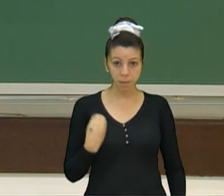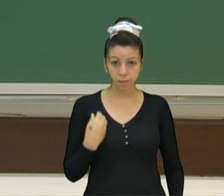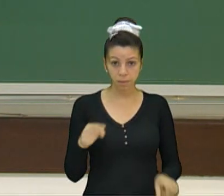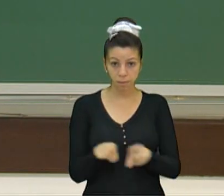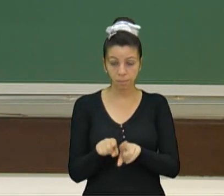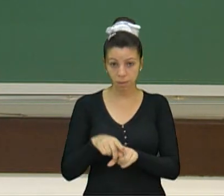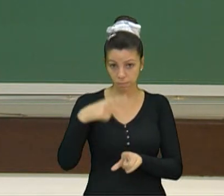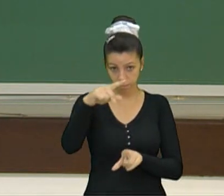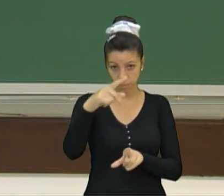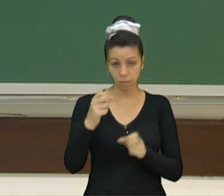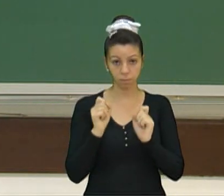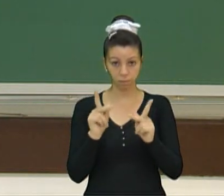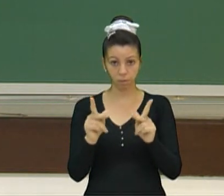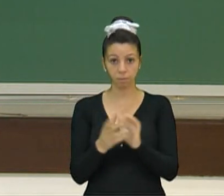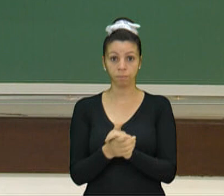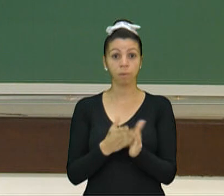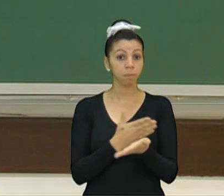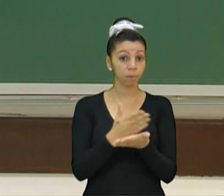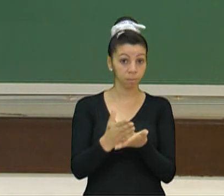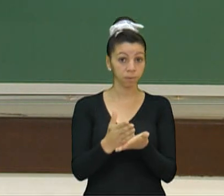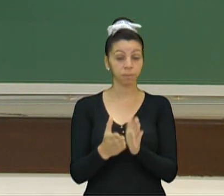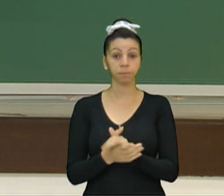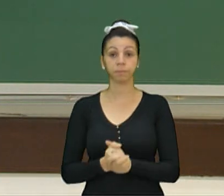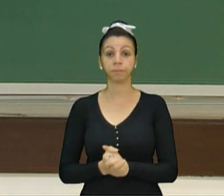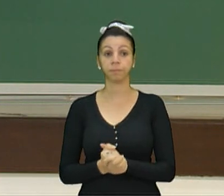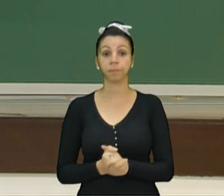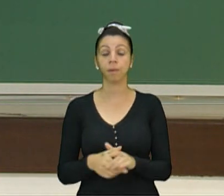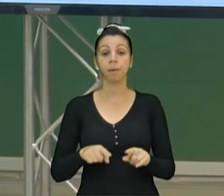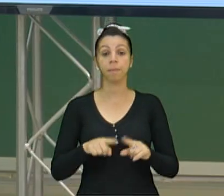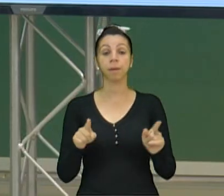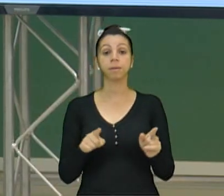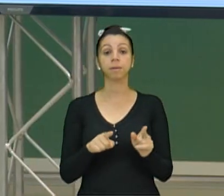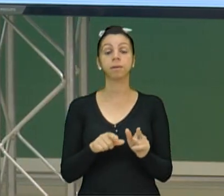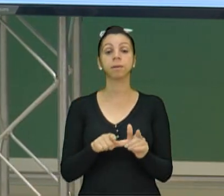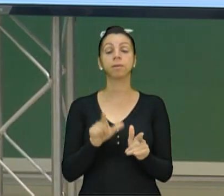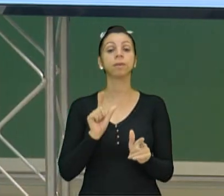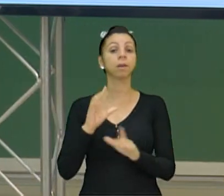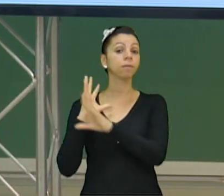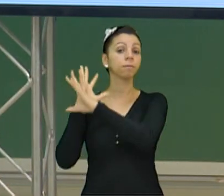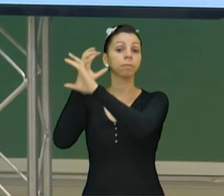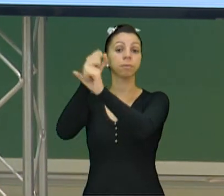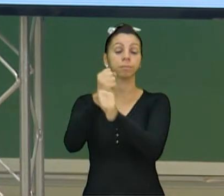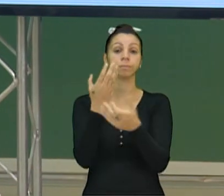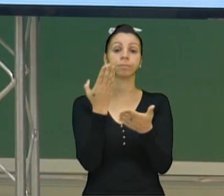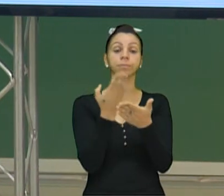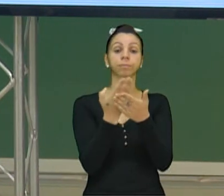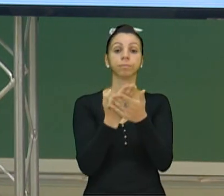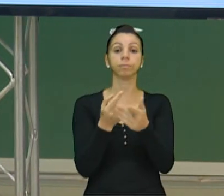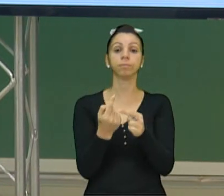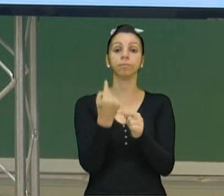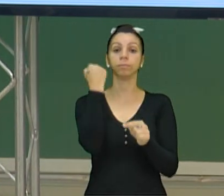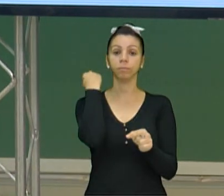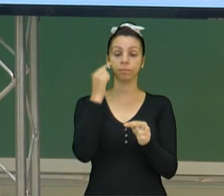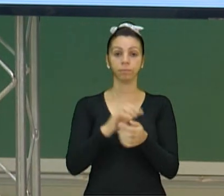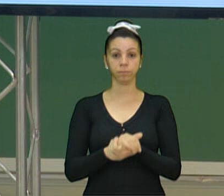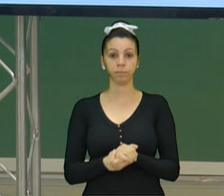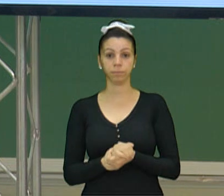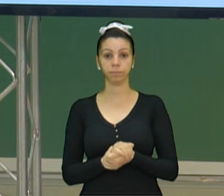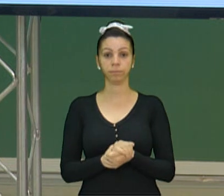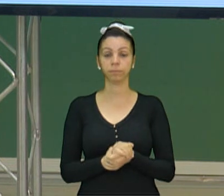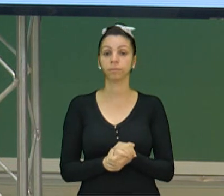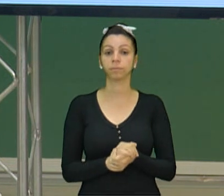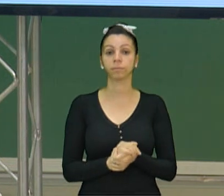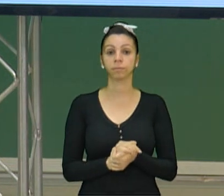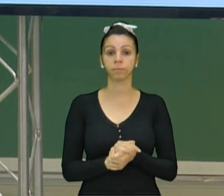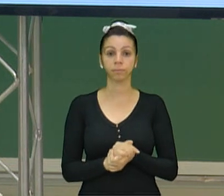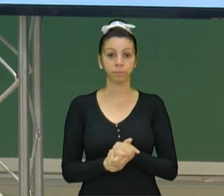bom? Então vamos começar aqui, mas antes de fato vamos só relembrar o que nós conversamos na aula anterior, né? Nós